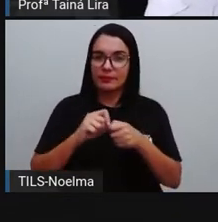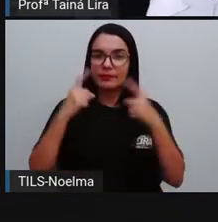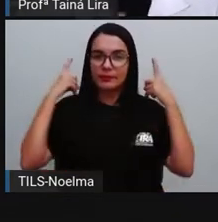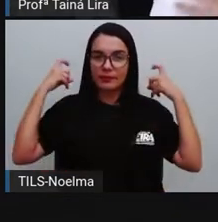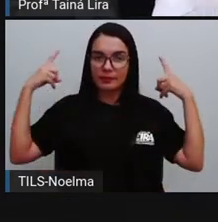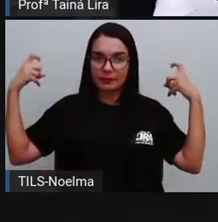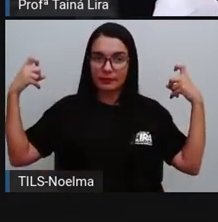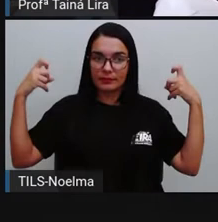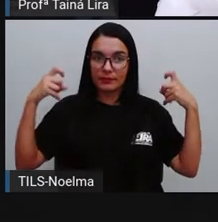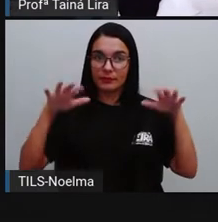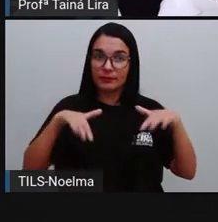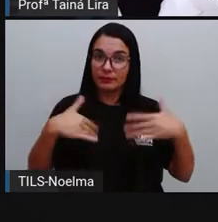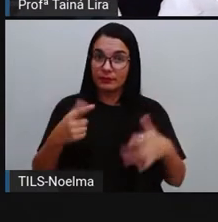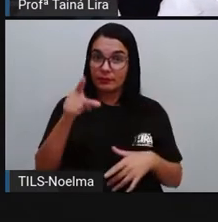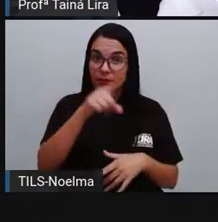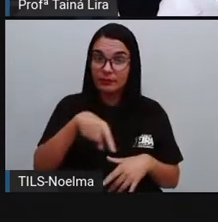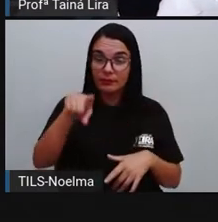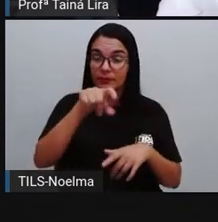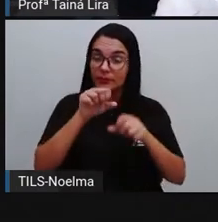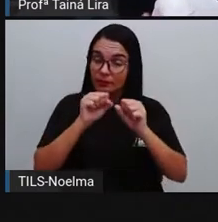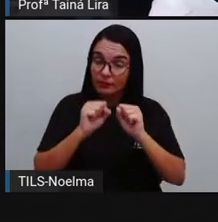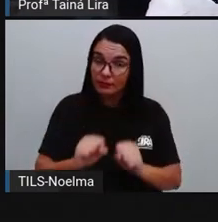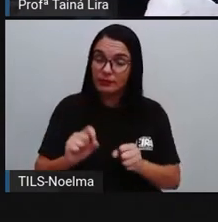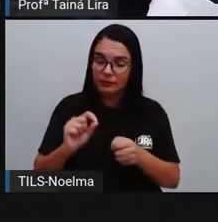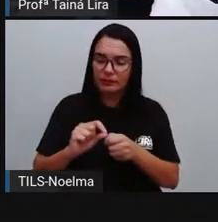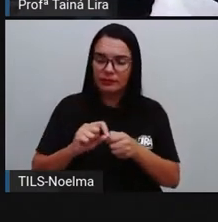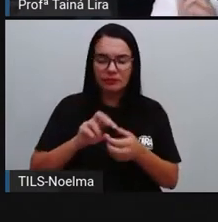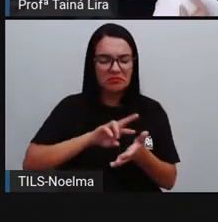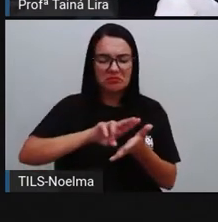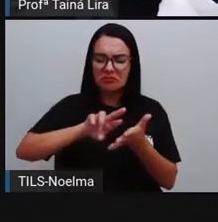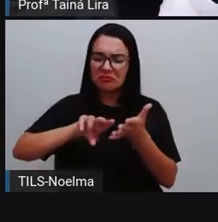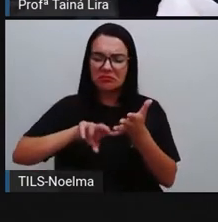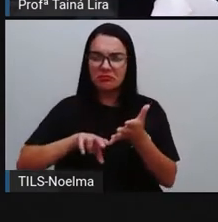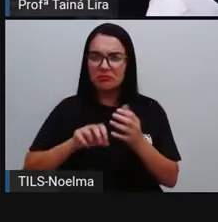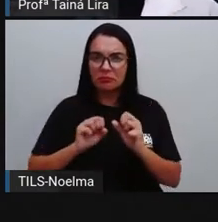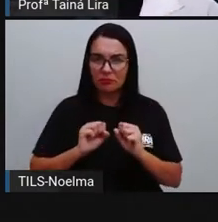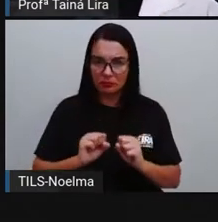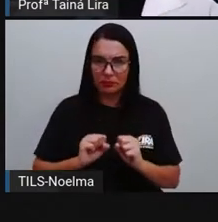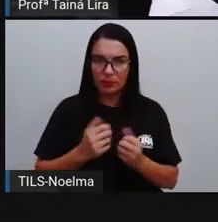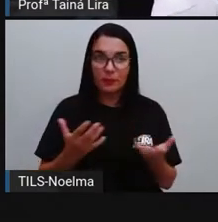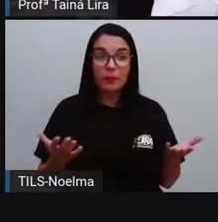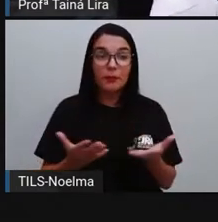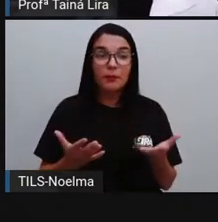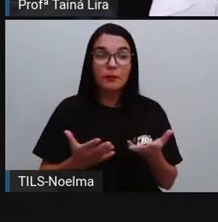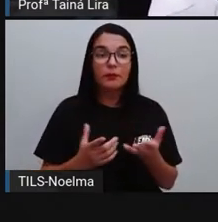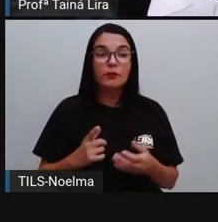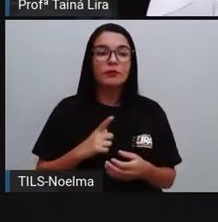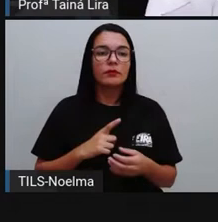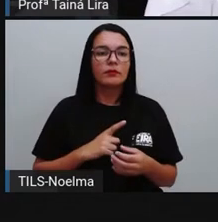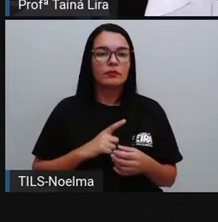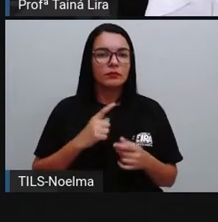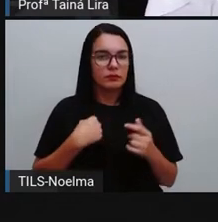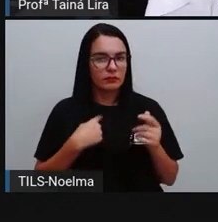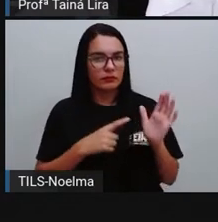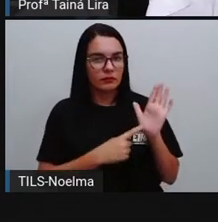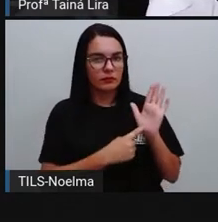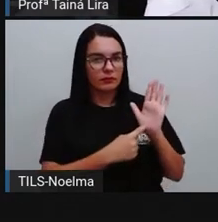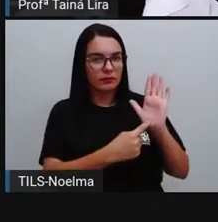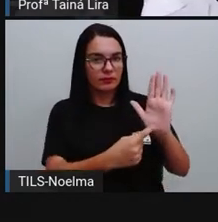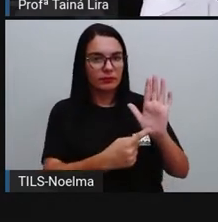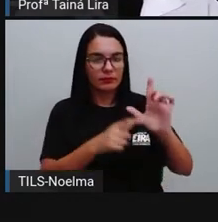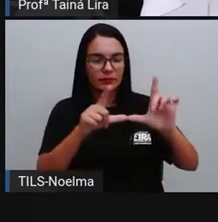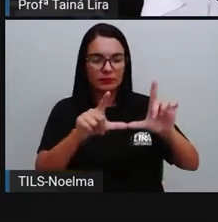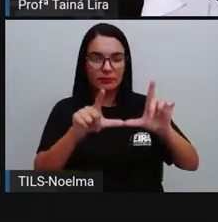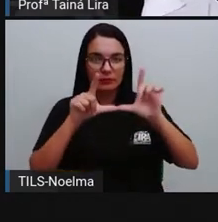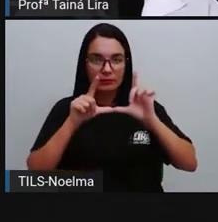já sabem que o som ele pode ser produzido né de várias maneiras agora a pronta Tem uma imagem aqui na